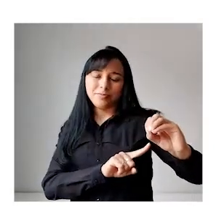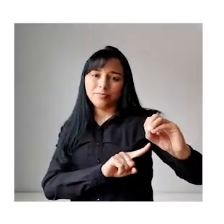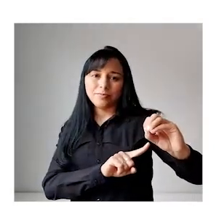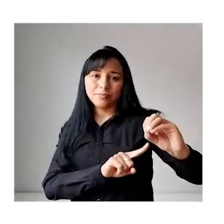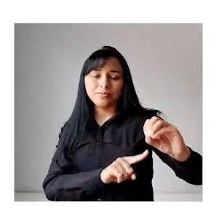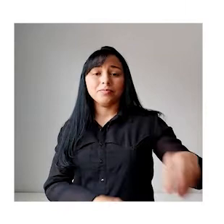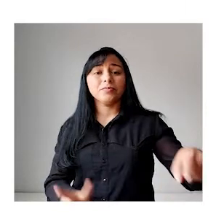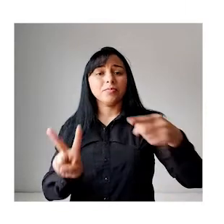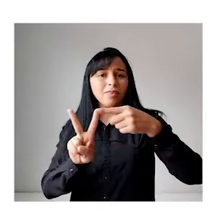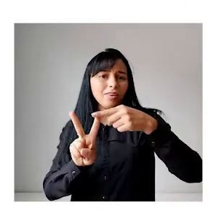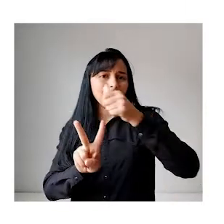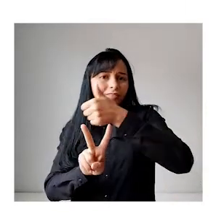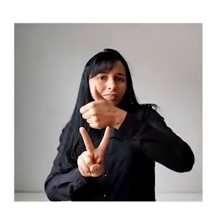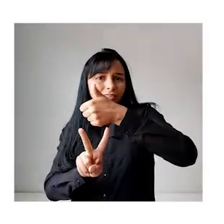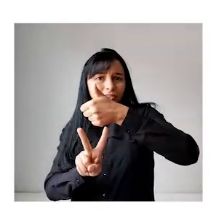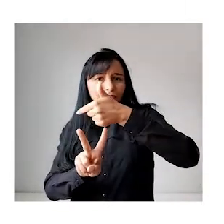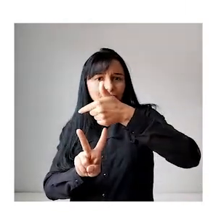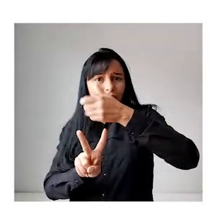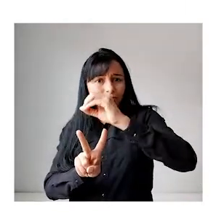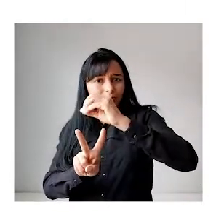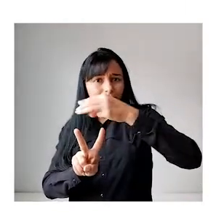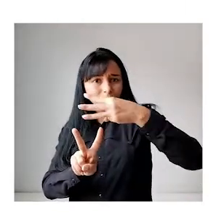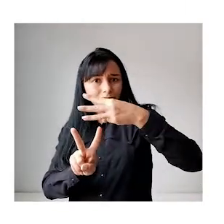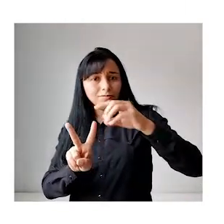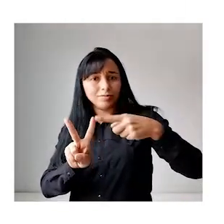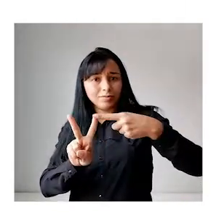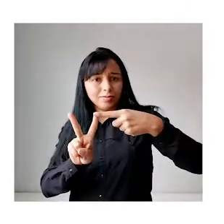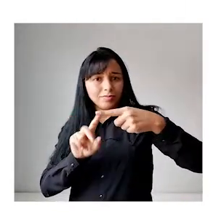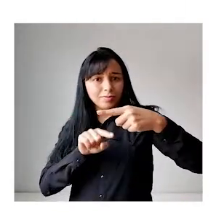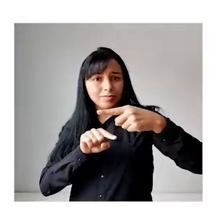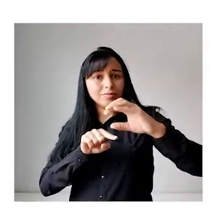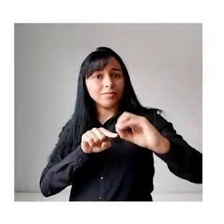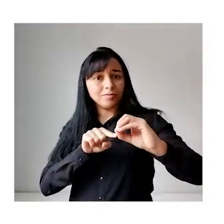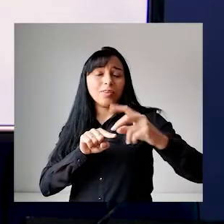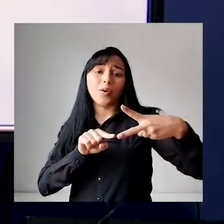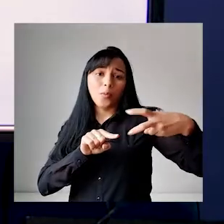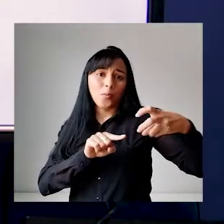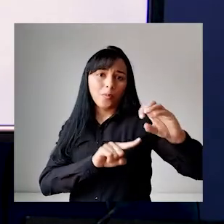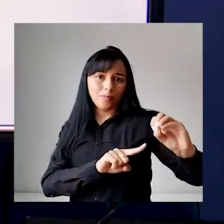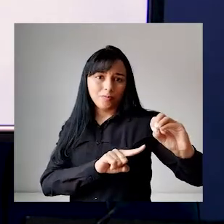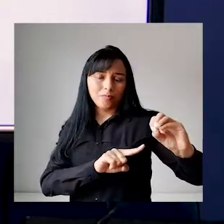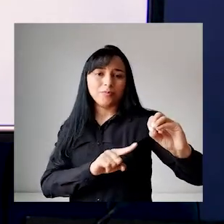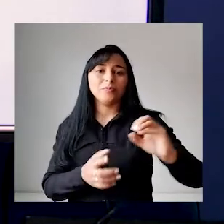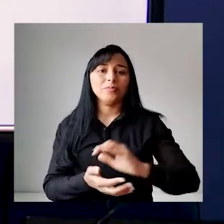alto, 103, da raiz de 0 igual a 0. O índice